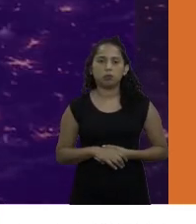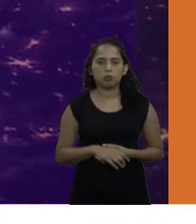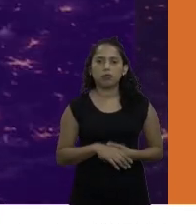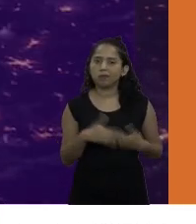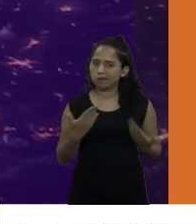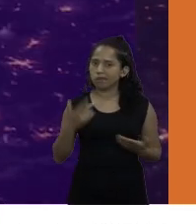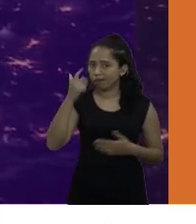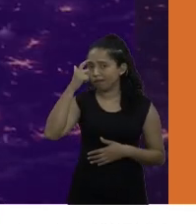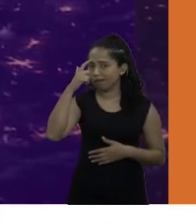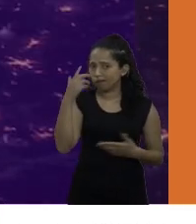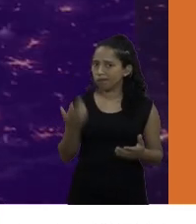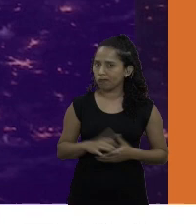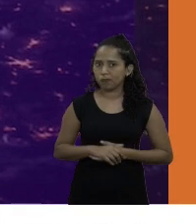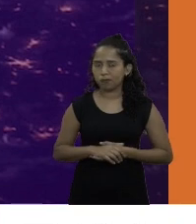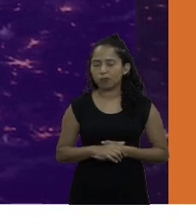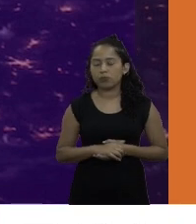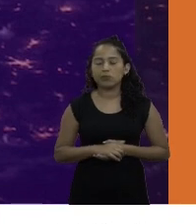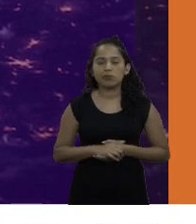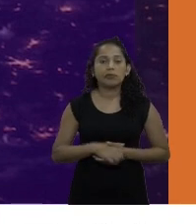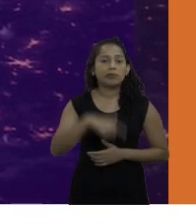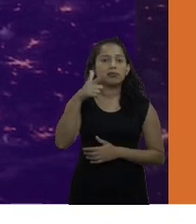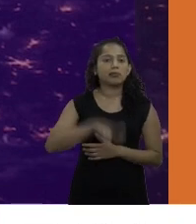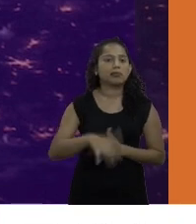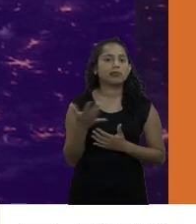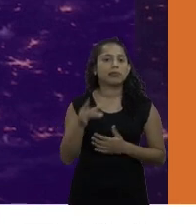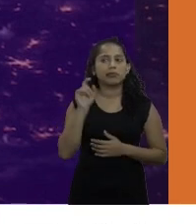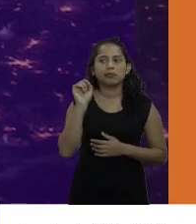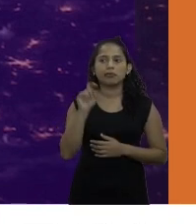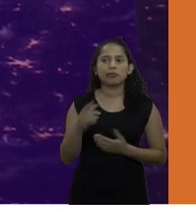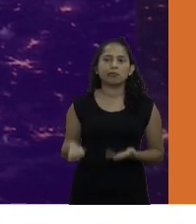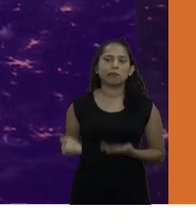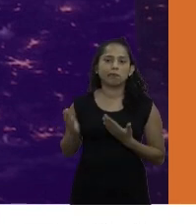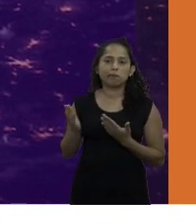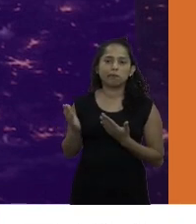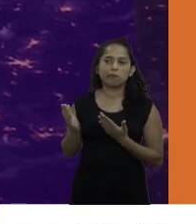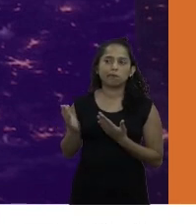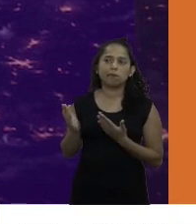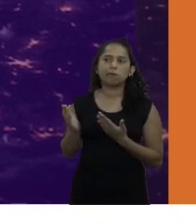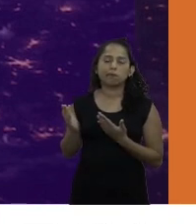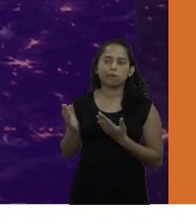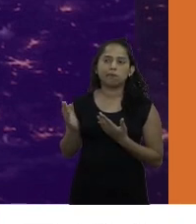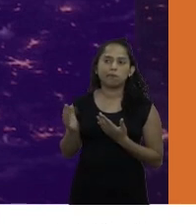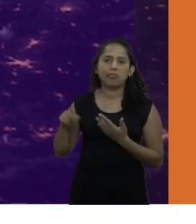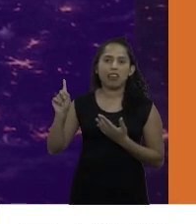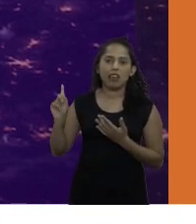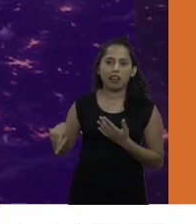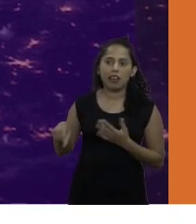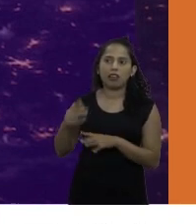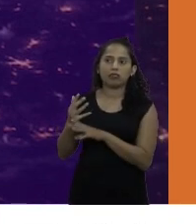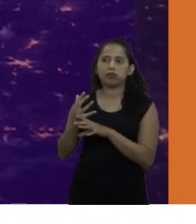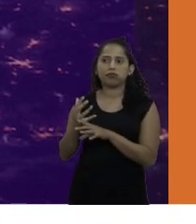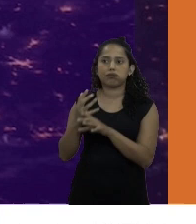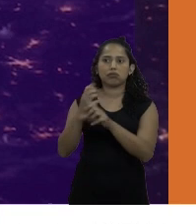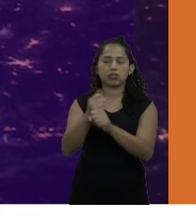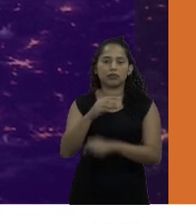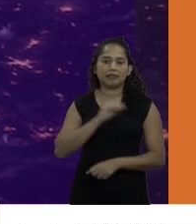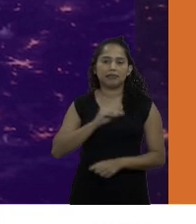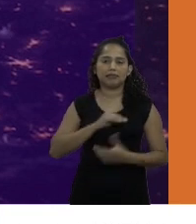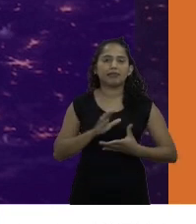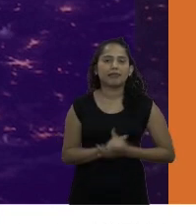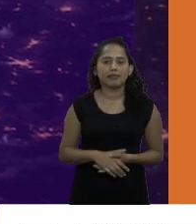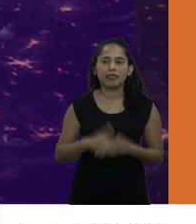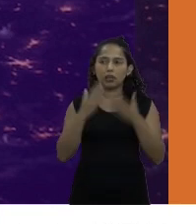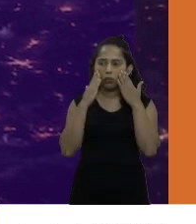pensar. Uma outra coisa que eu gostaria que vocês abrissem para olhar depois, não sei aqui quem conhece a calculadora de salário. Você aponta aqui nesse